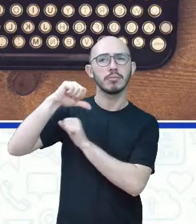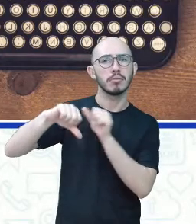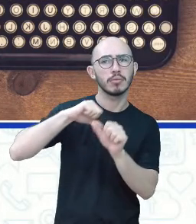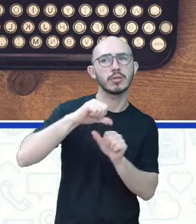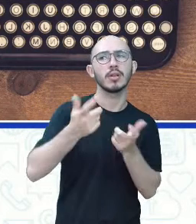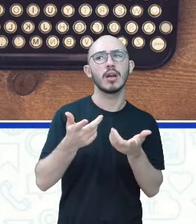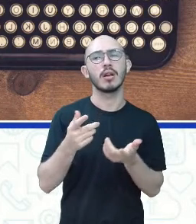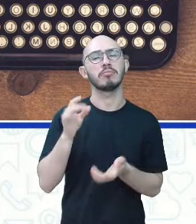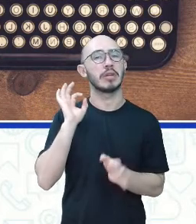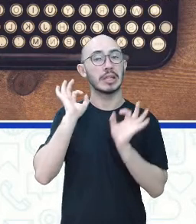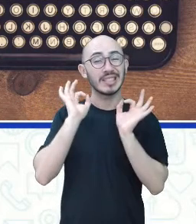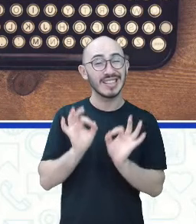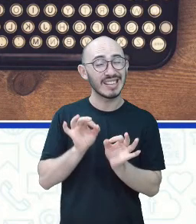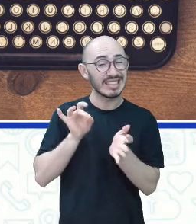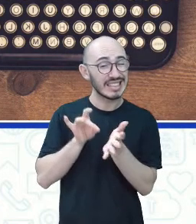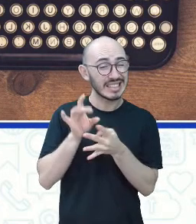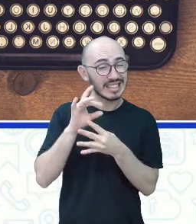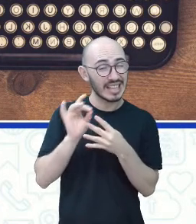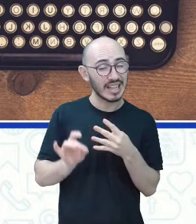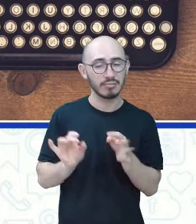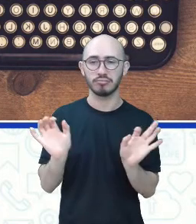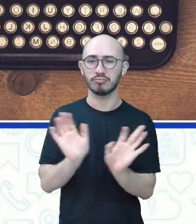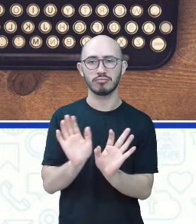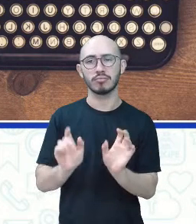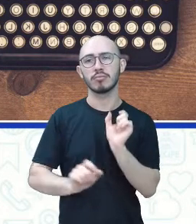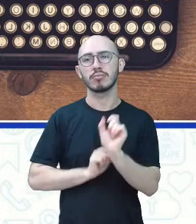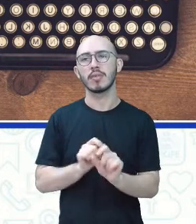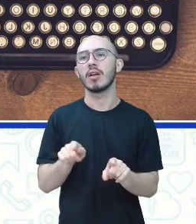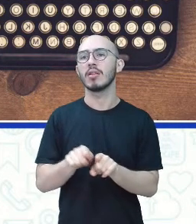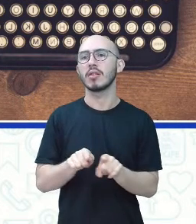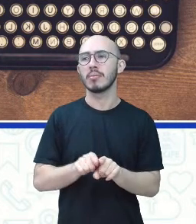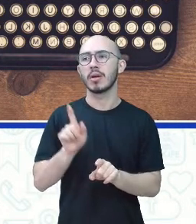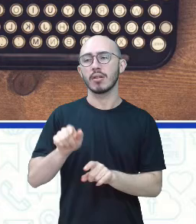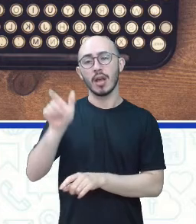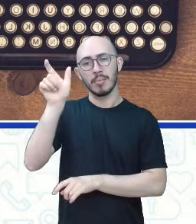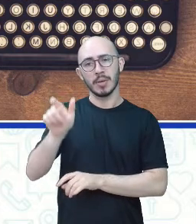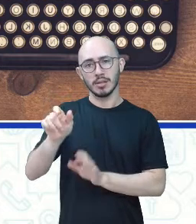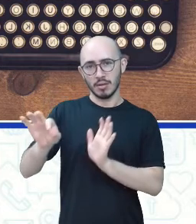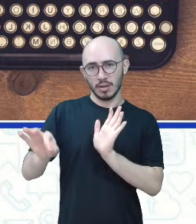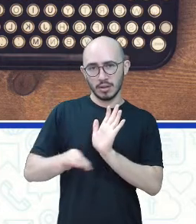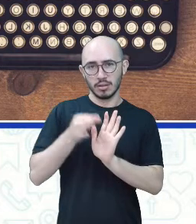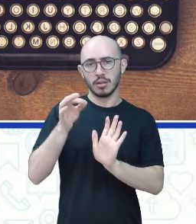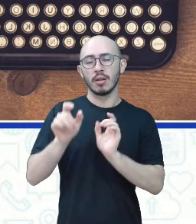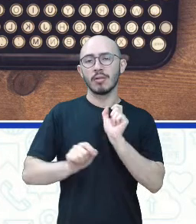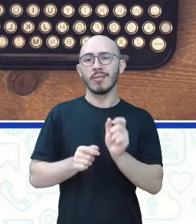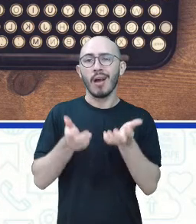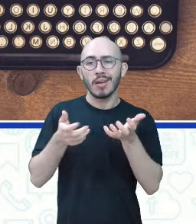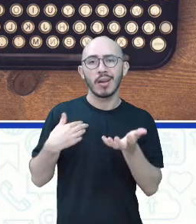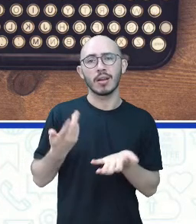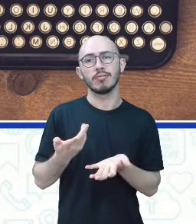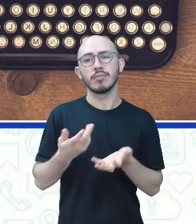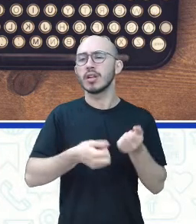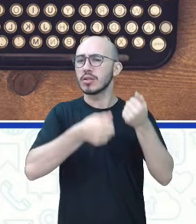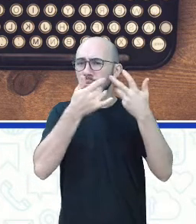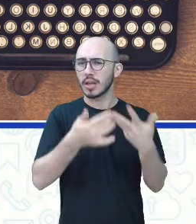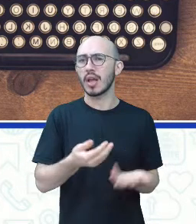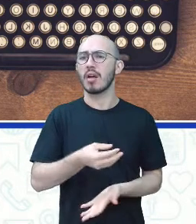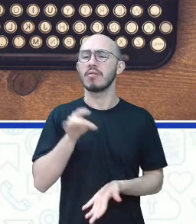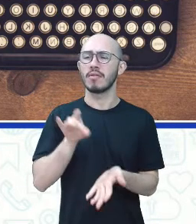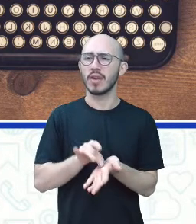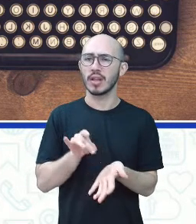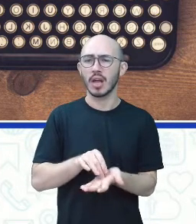uma precisão, né? Isto é, mesmo que o escritor queira aprender a realidade como ela foi, aprender, né?